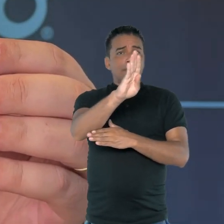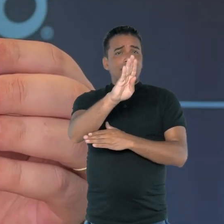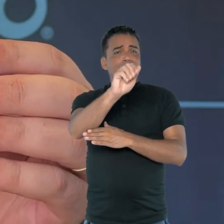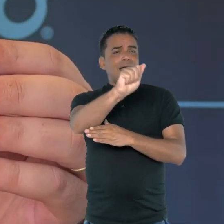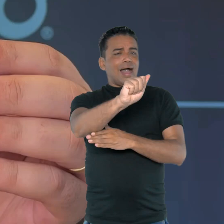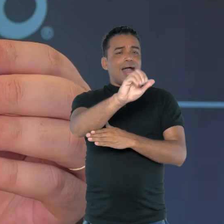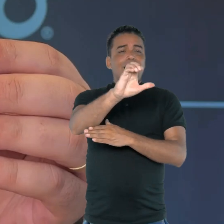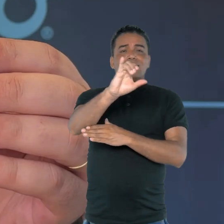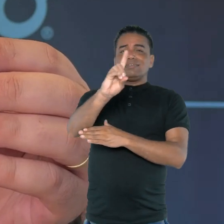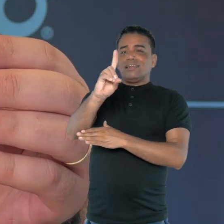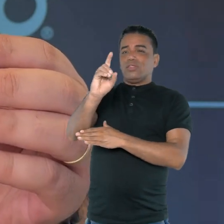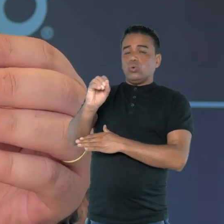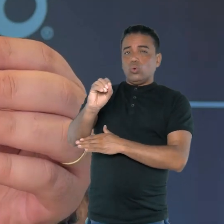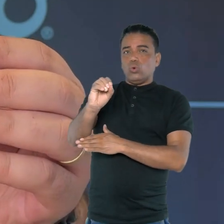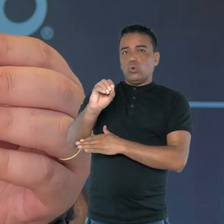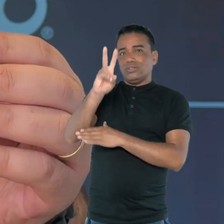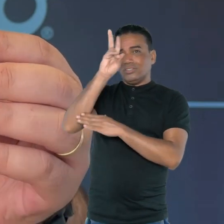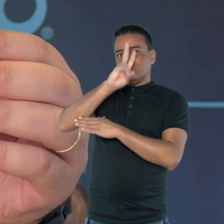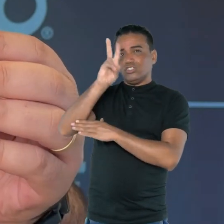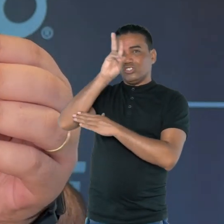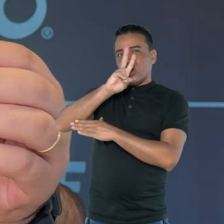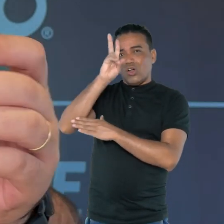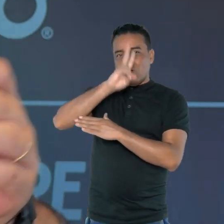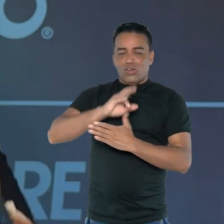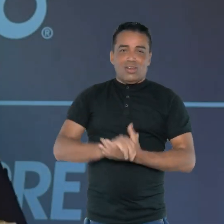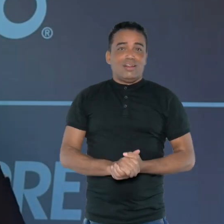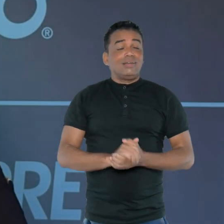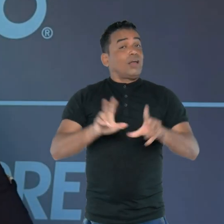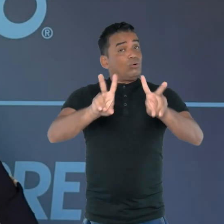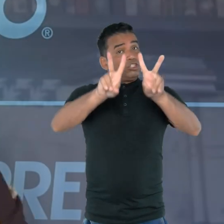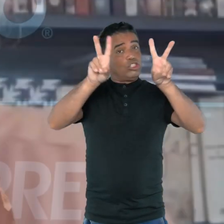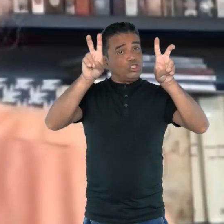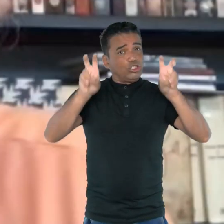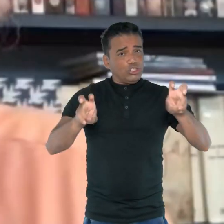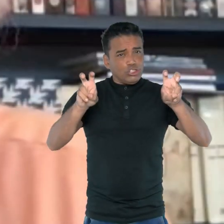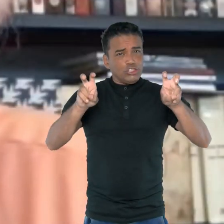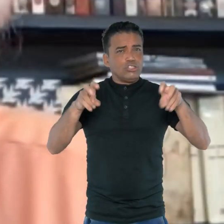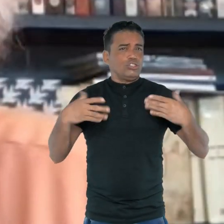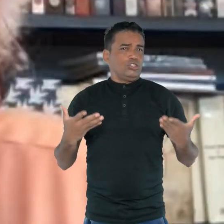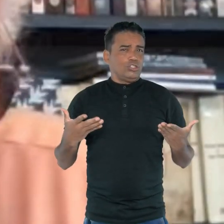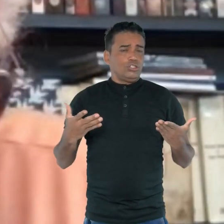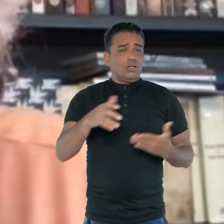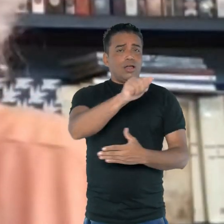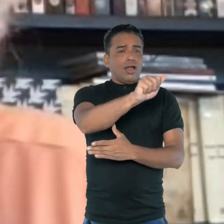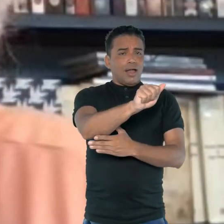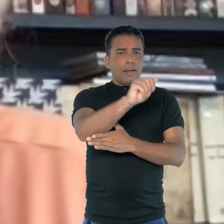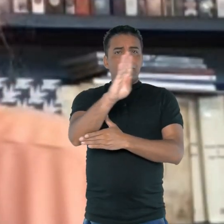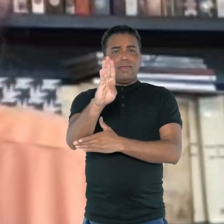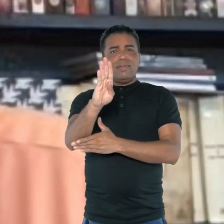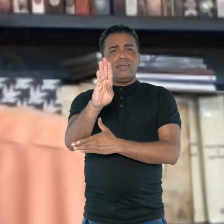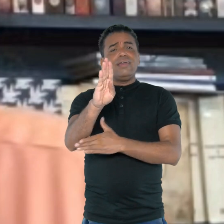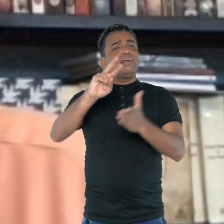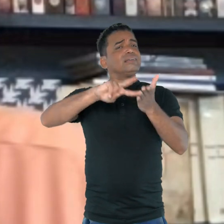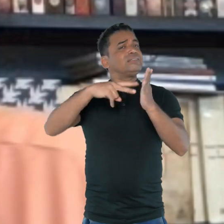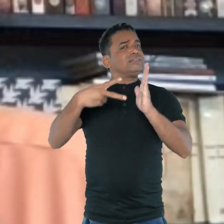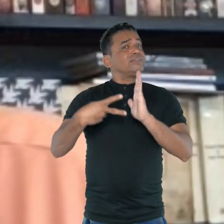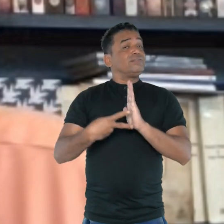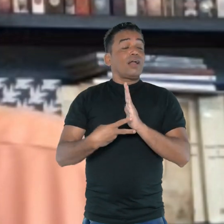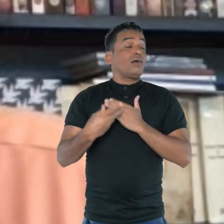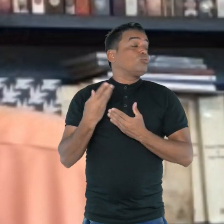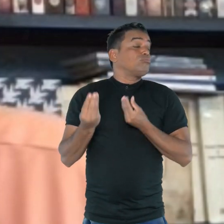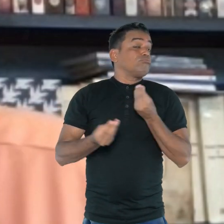Abiácido Histórias. Bom, o título, Abi, tem o